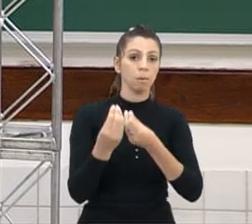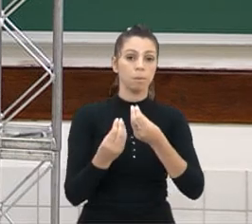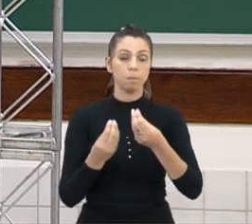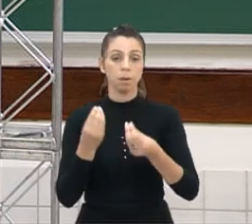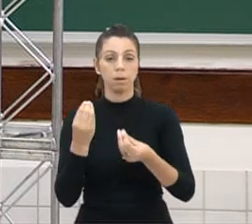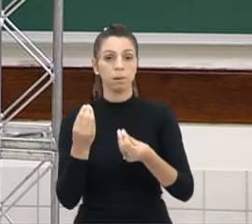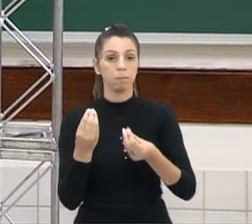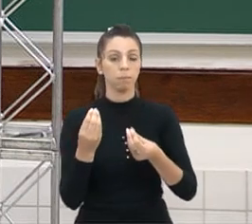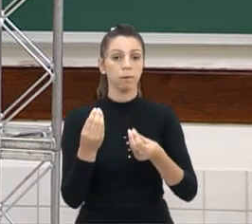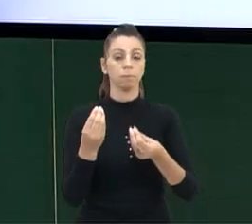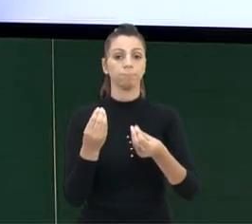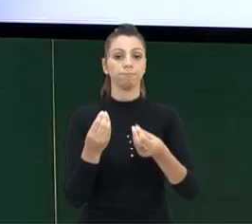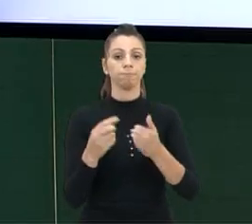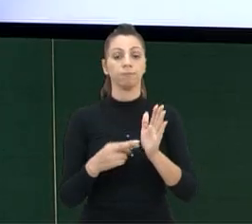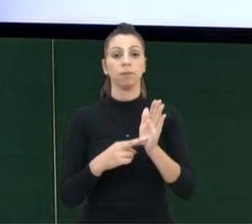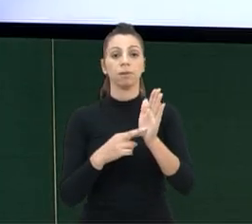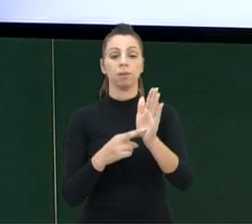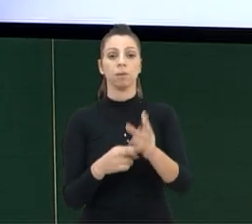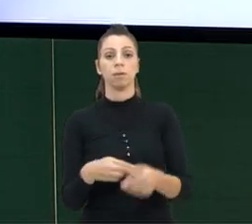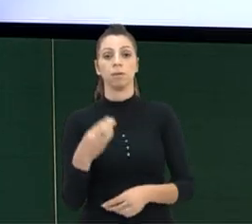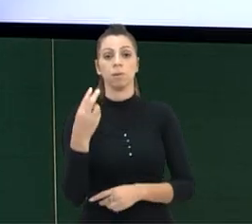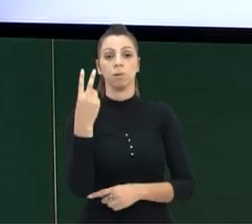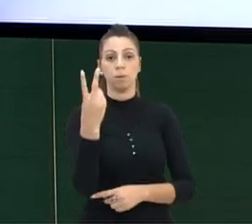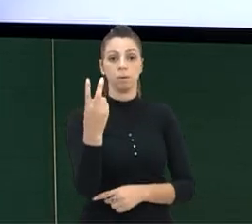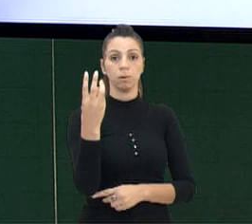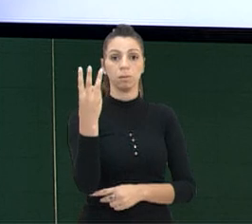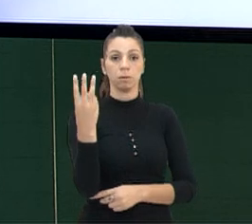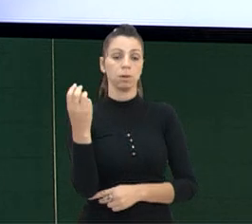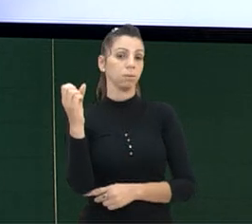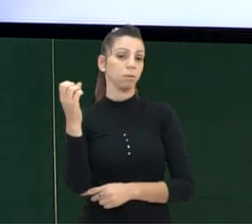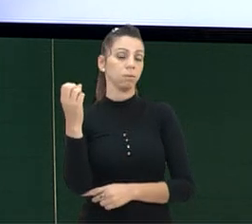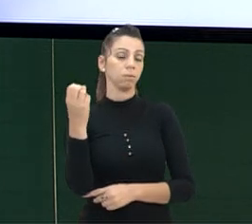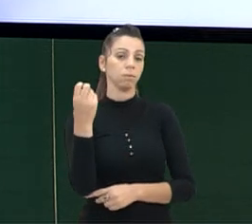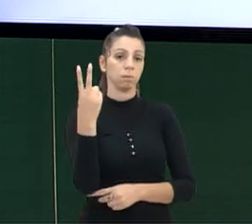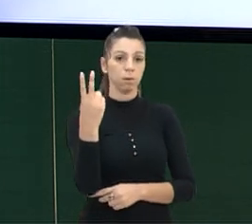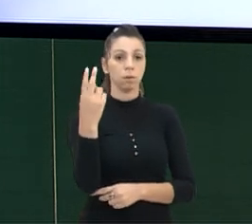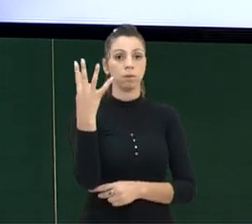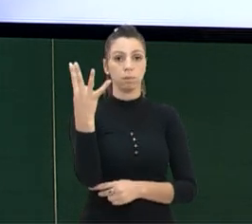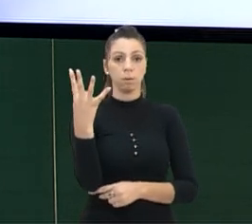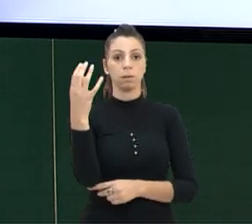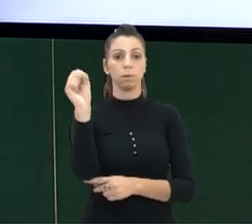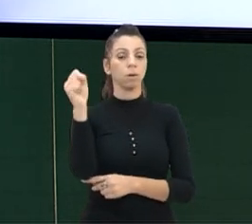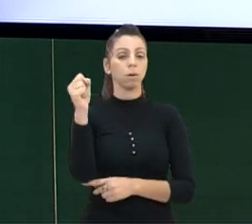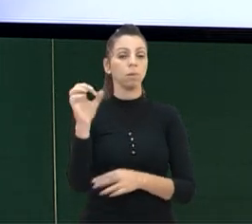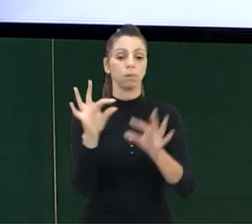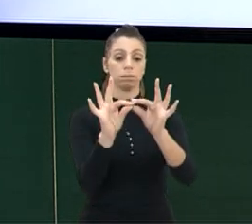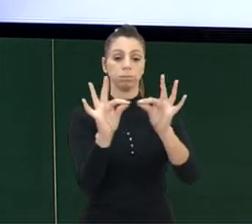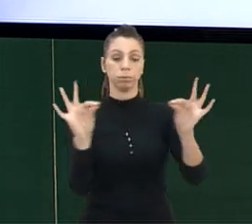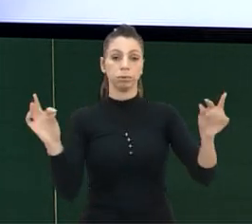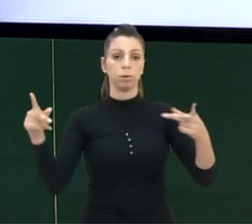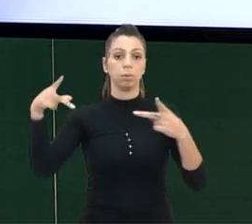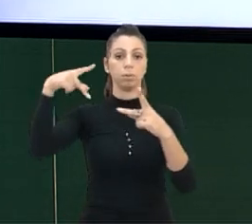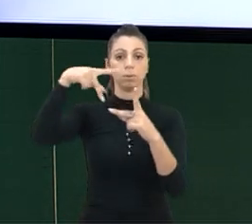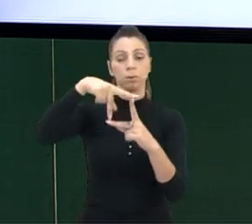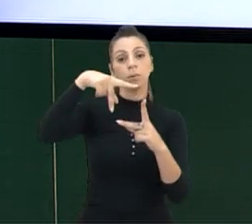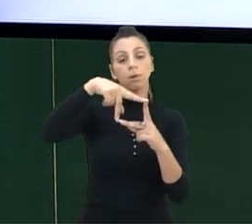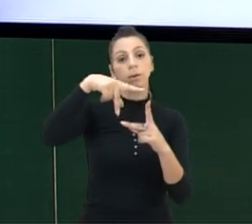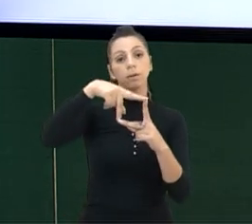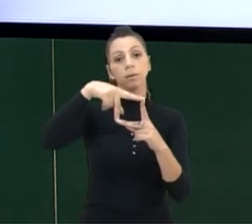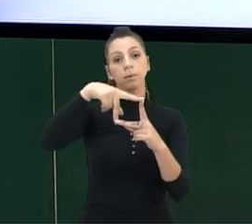como que eu represento os números 2, 4 e 8, usando segmento de reta, usando quadrado,